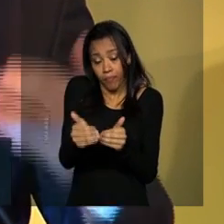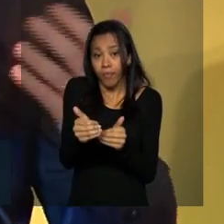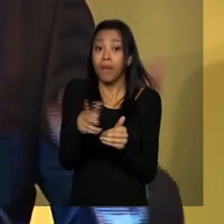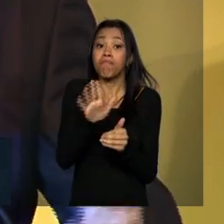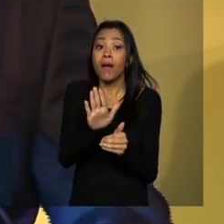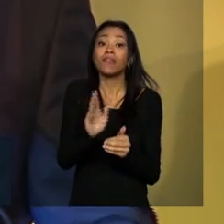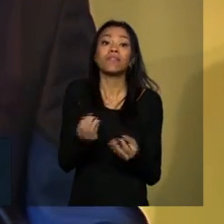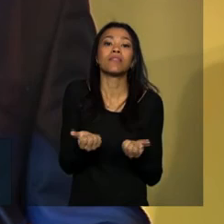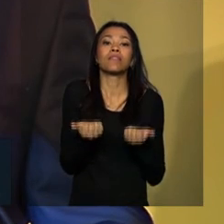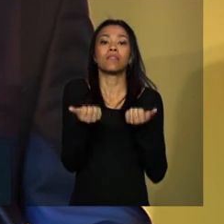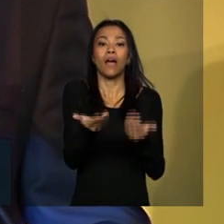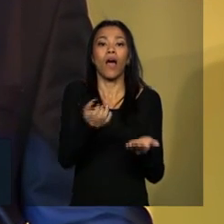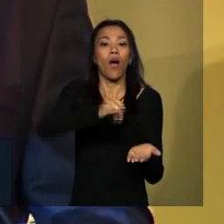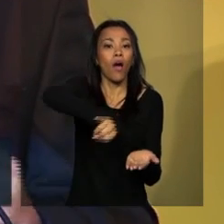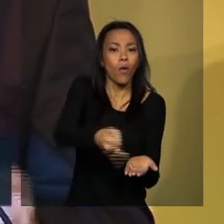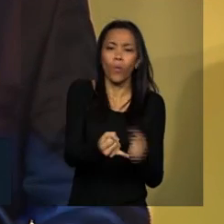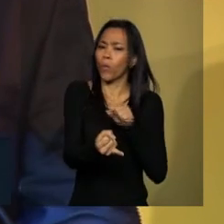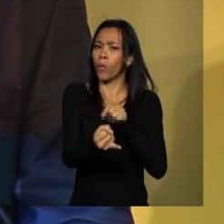investimentos